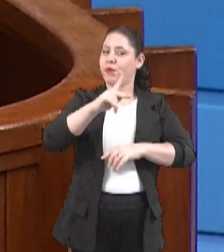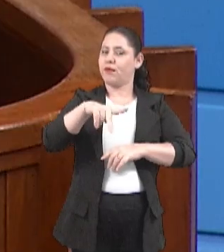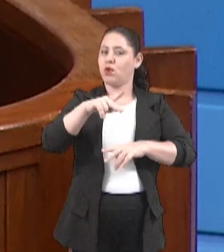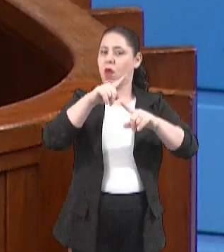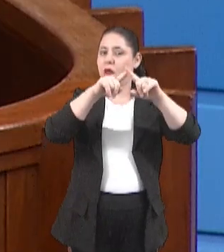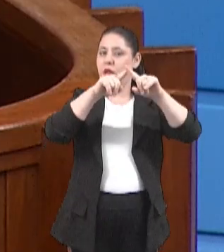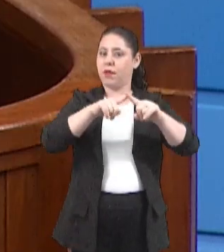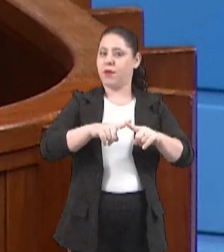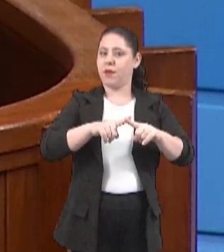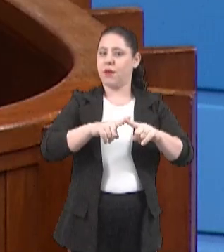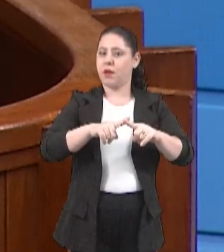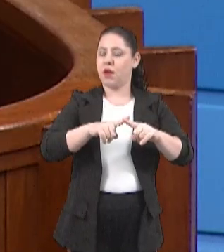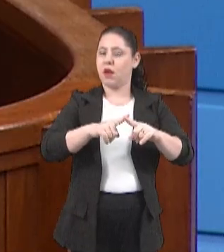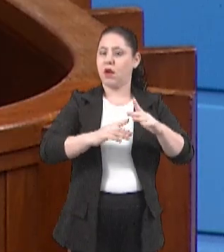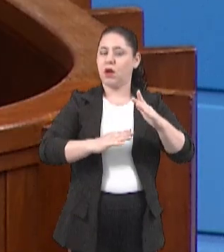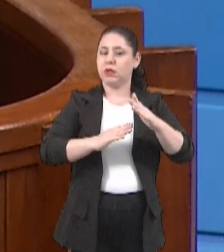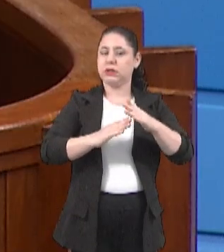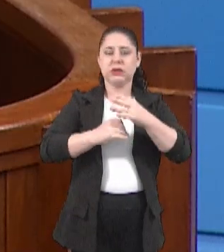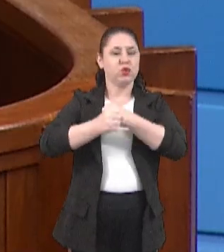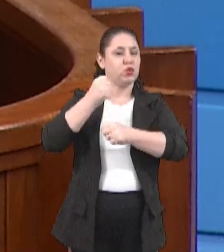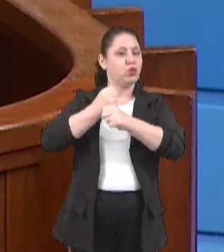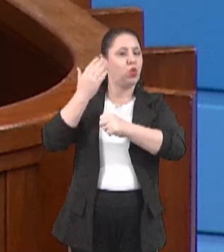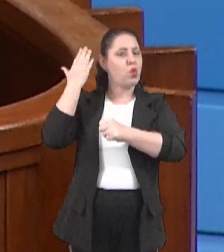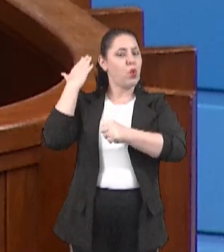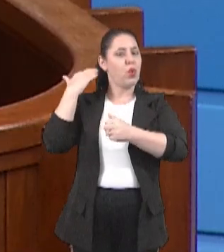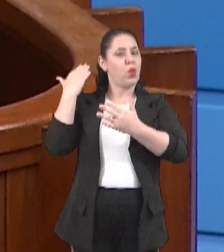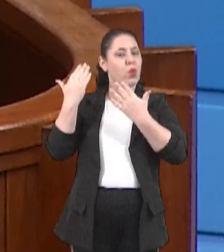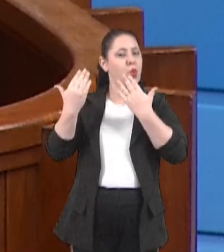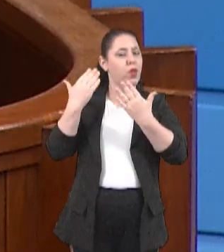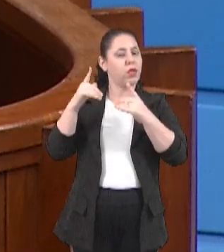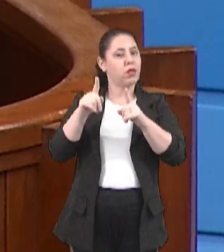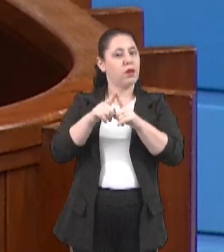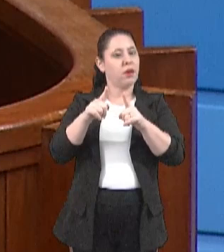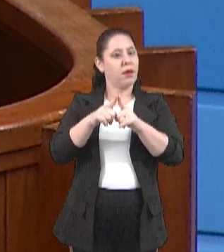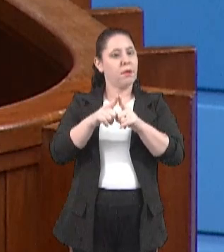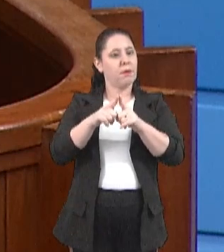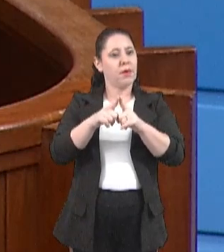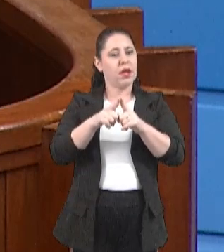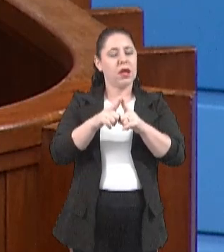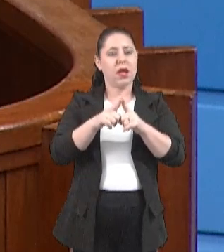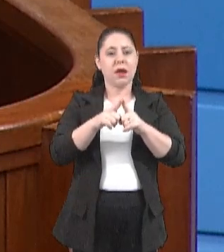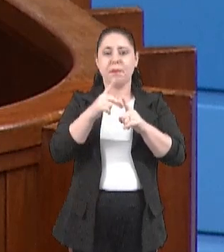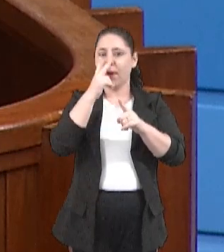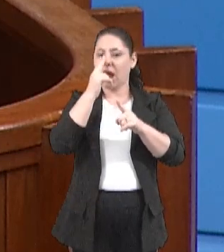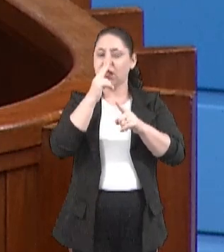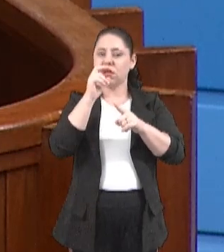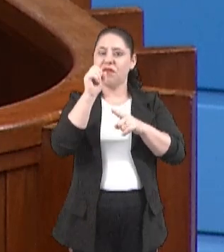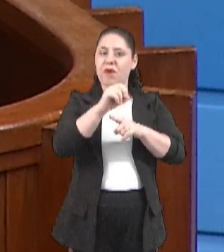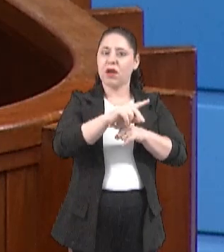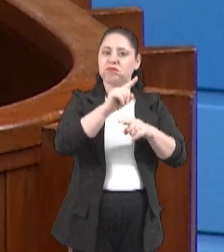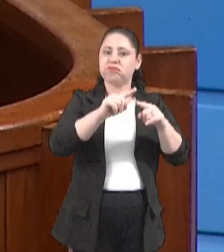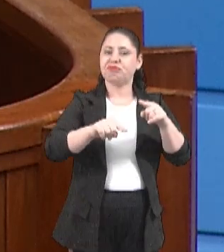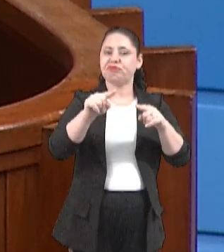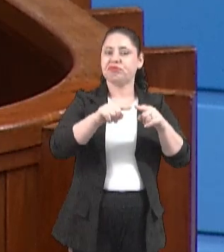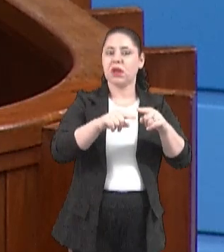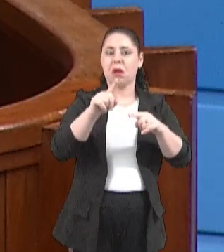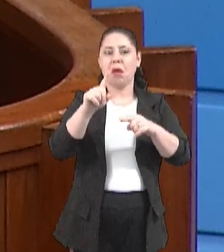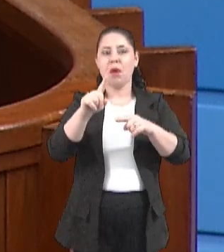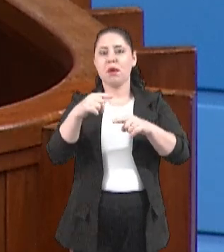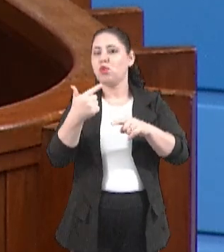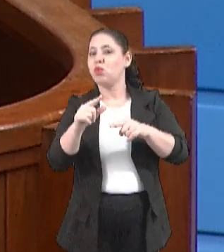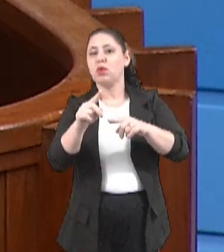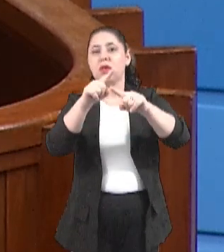professoras efetivas, nos últimos anos, também passou a ser cargo em extinção na rede estadual, uma vez que não tem